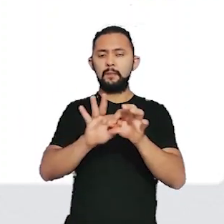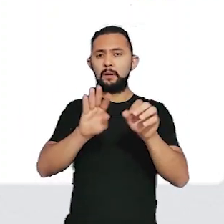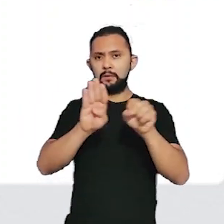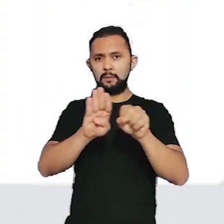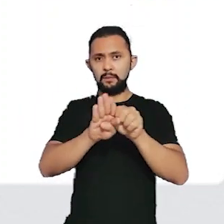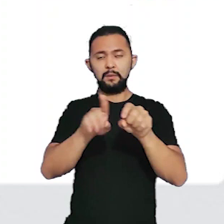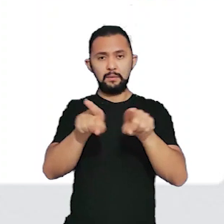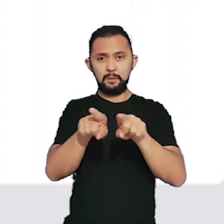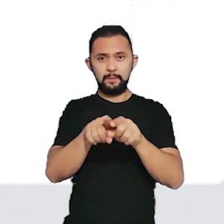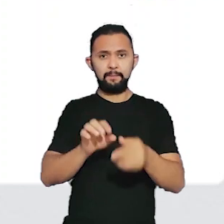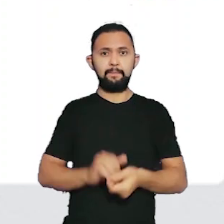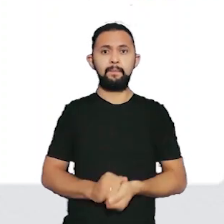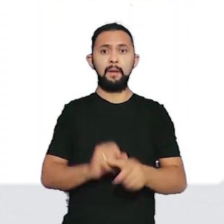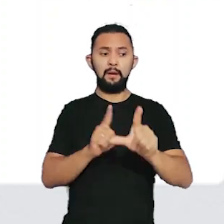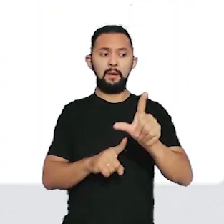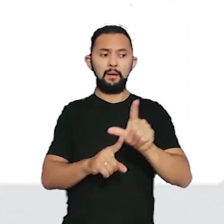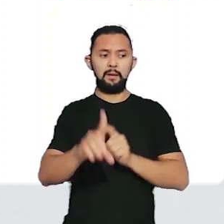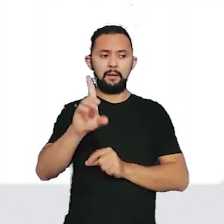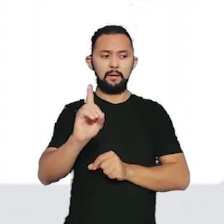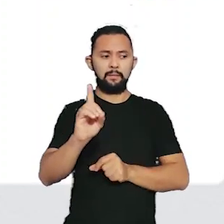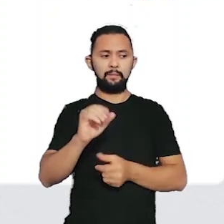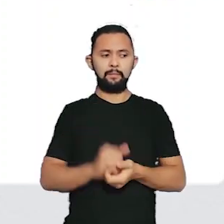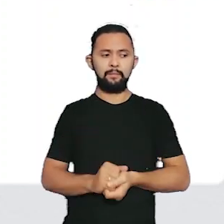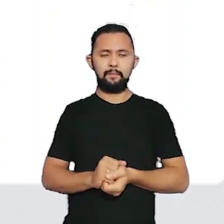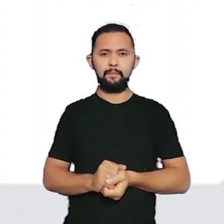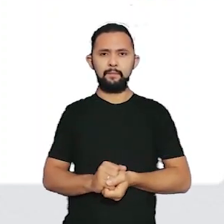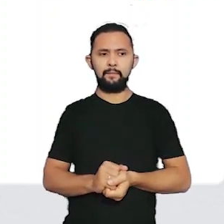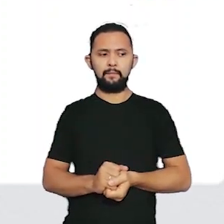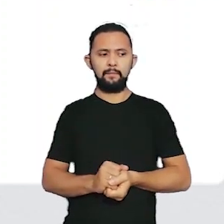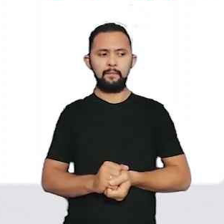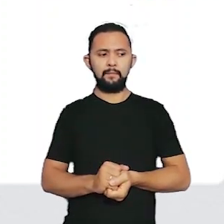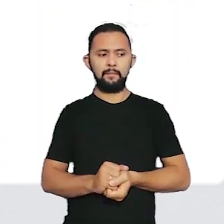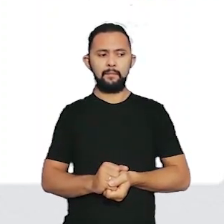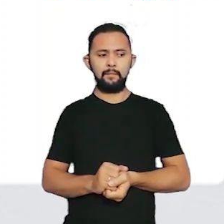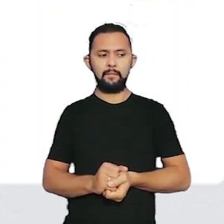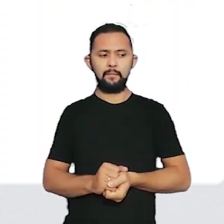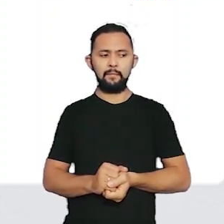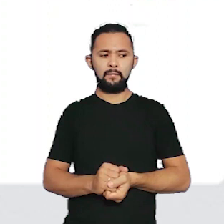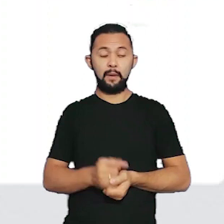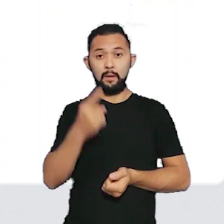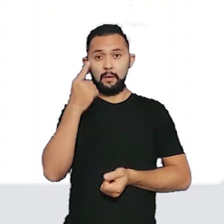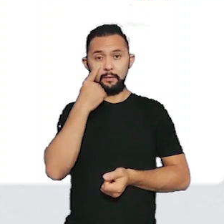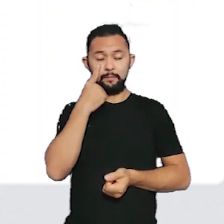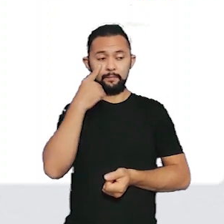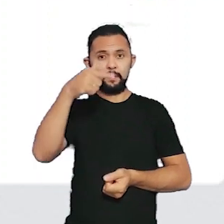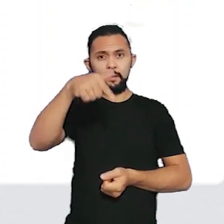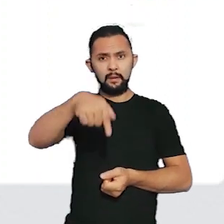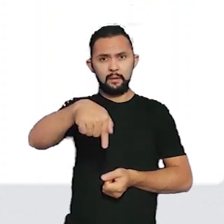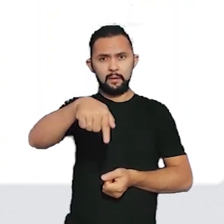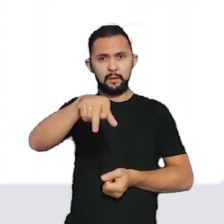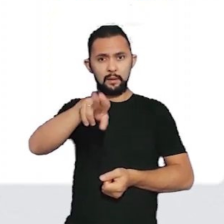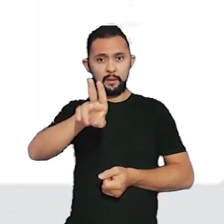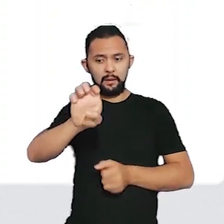substantiva também. Logo me dei conta de que hoje 70 é quase banal. Logo me